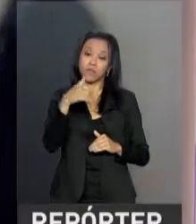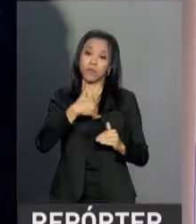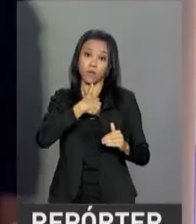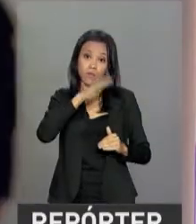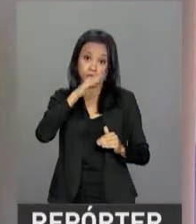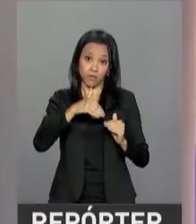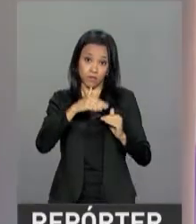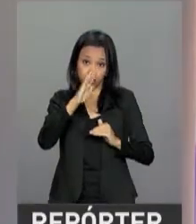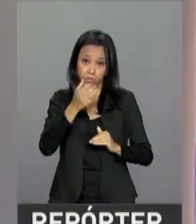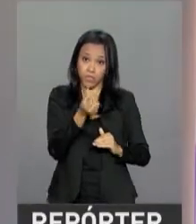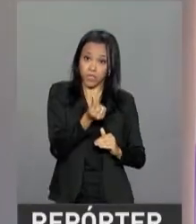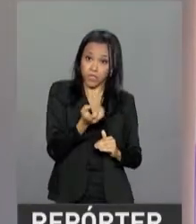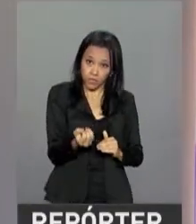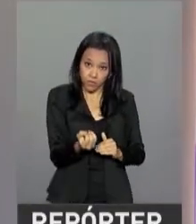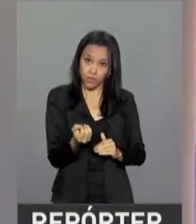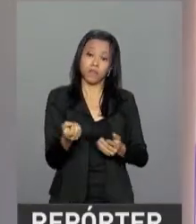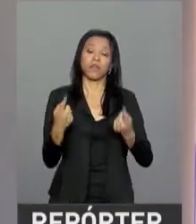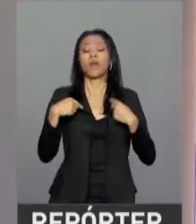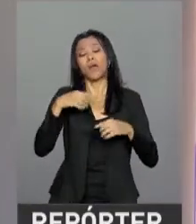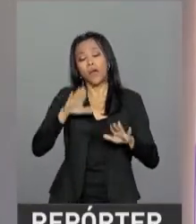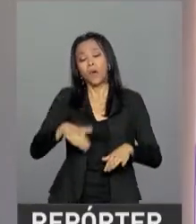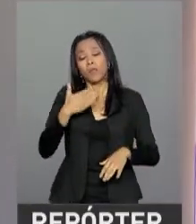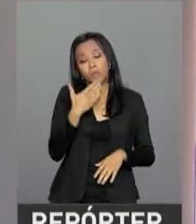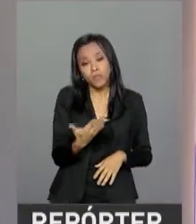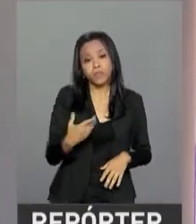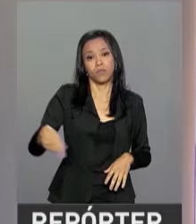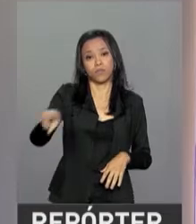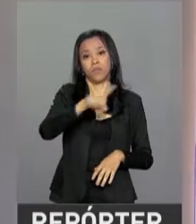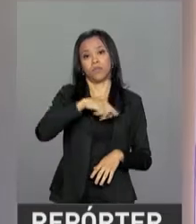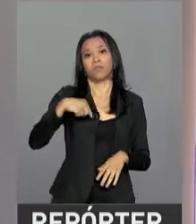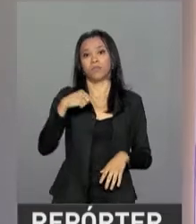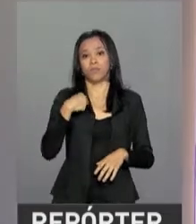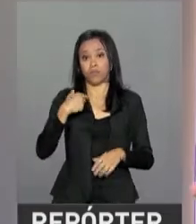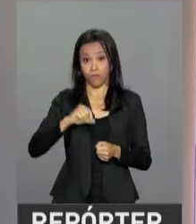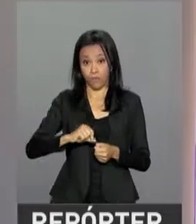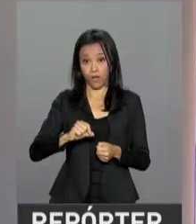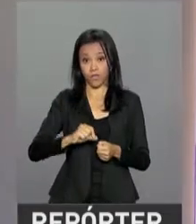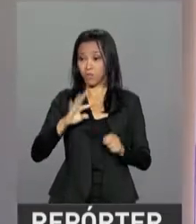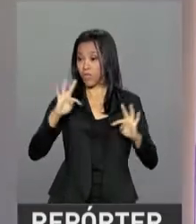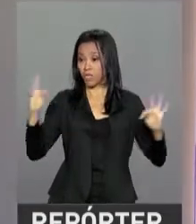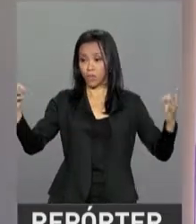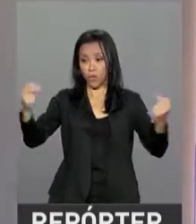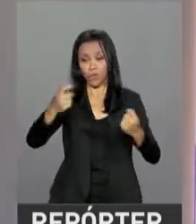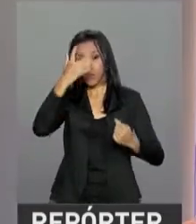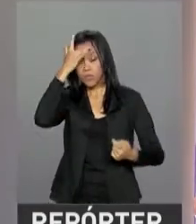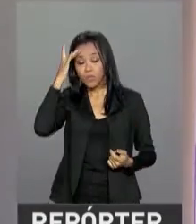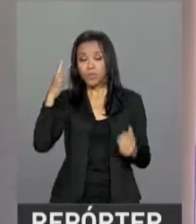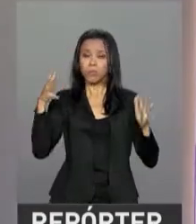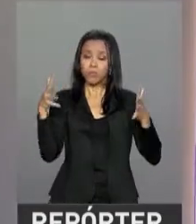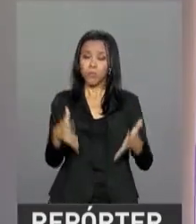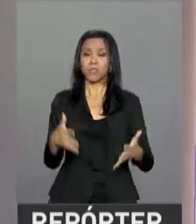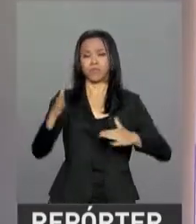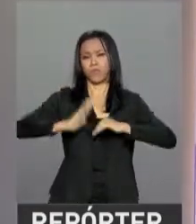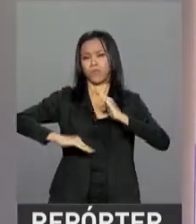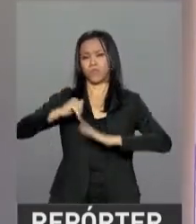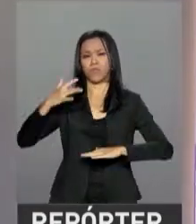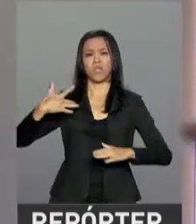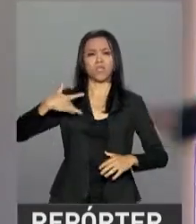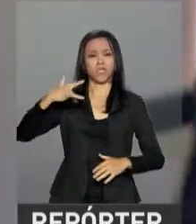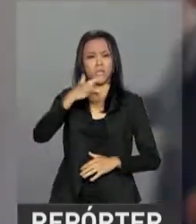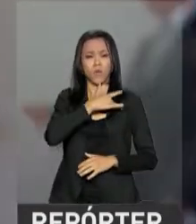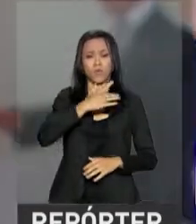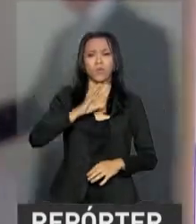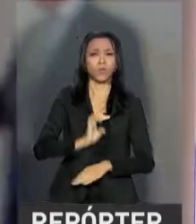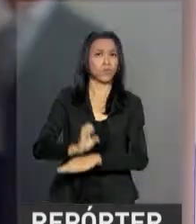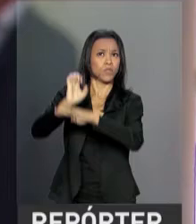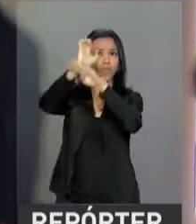grande apelo que o ministério da saúde faz é no sentido de que todos os envolvidos todos os profissionais da saúde estados e municípios